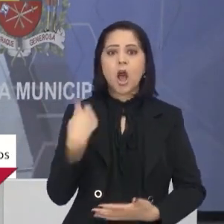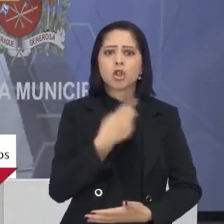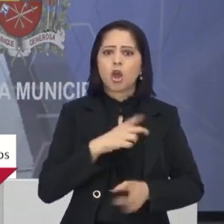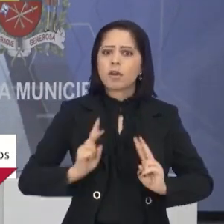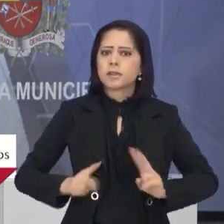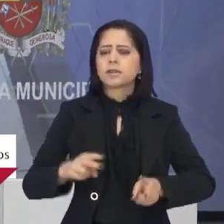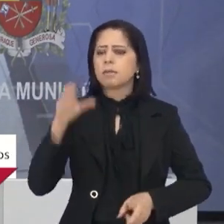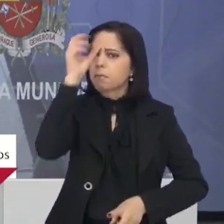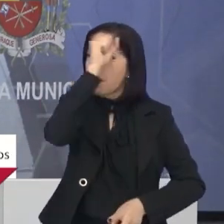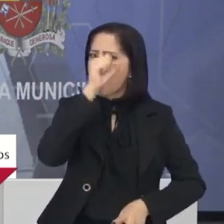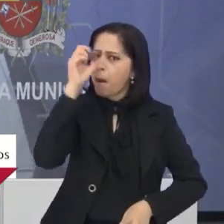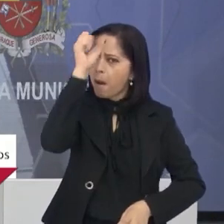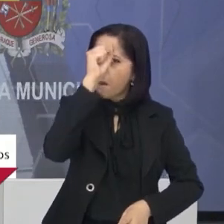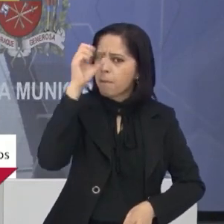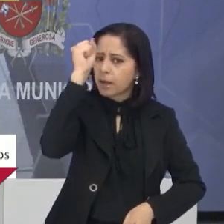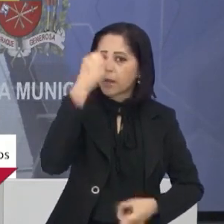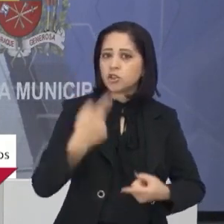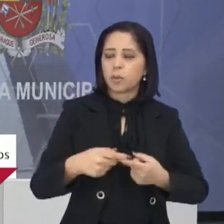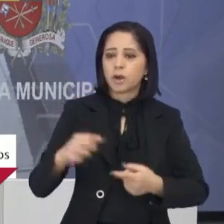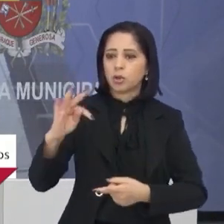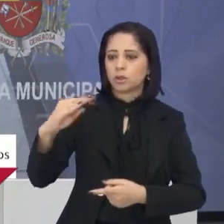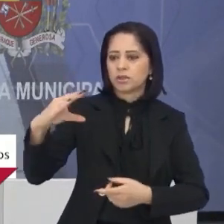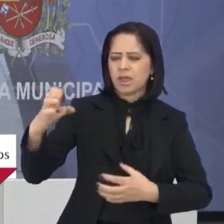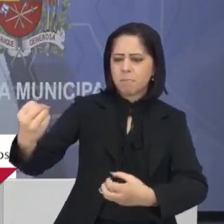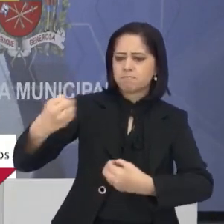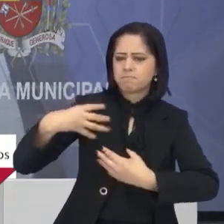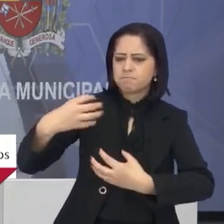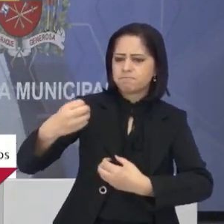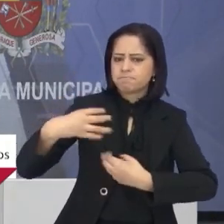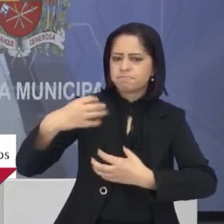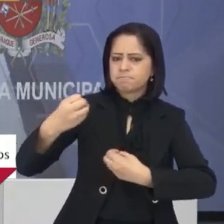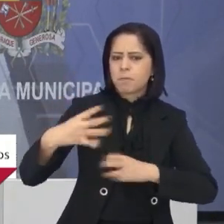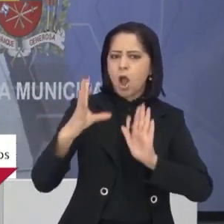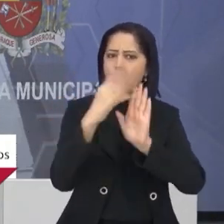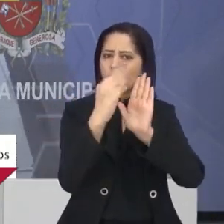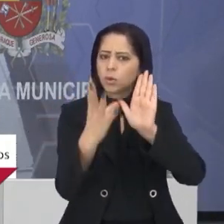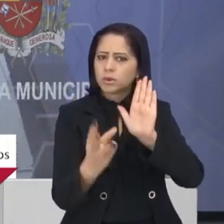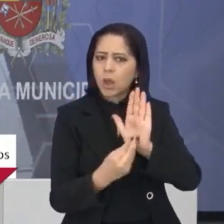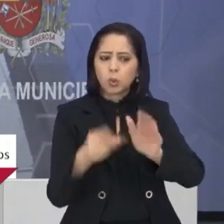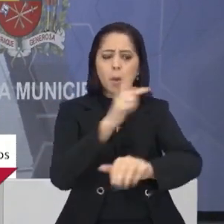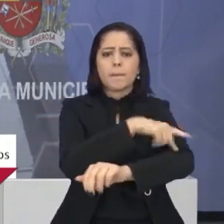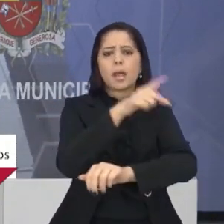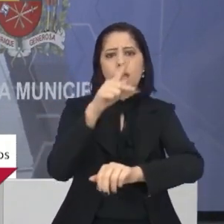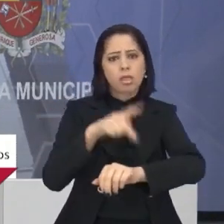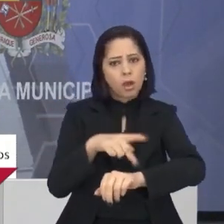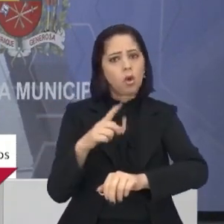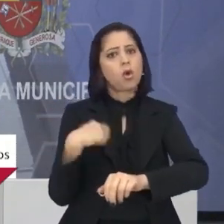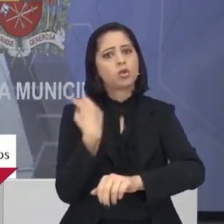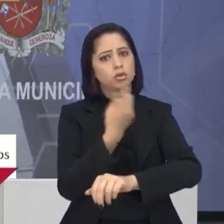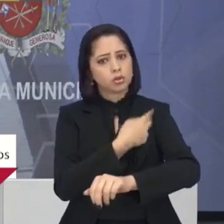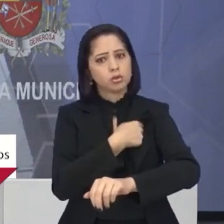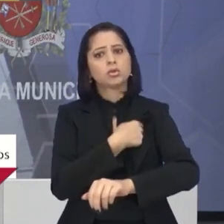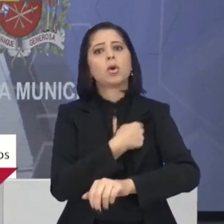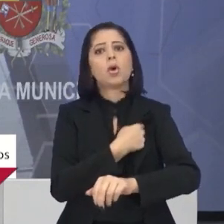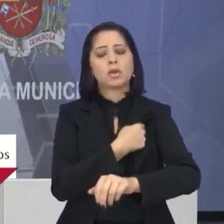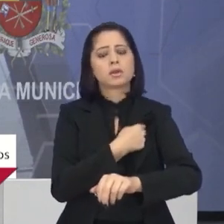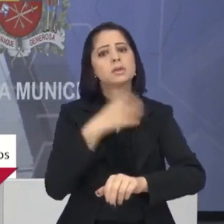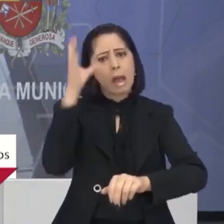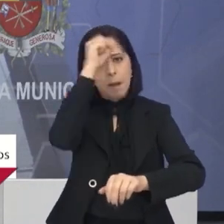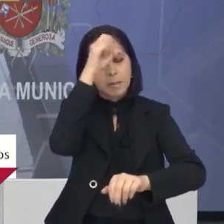muito com tudo que o tribunal tem oferecido a nós de conteúdo pedagógico tudo que tem sido oferecido em termos de nova lei de